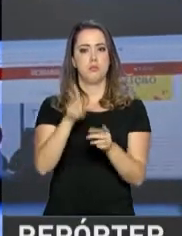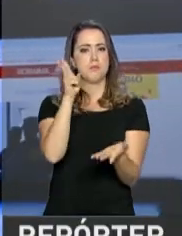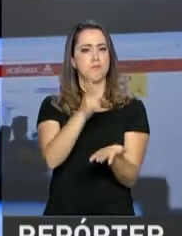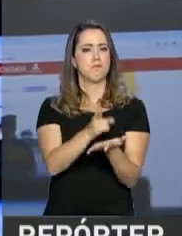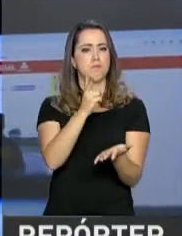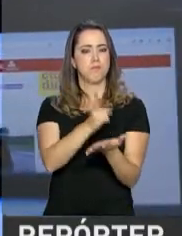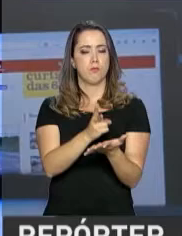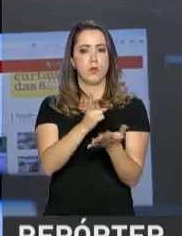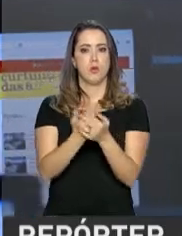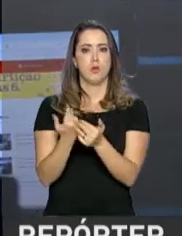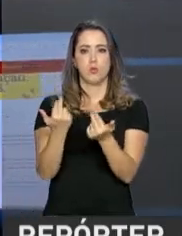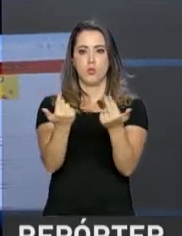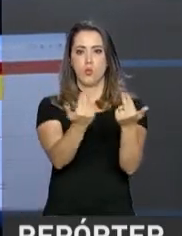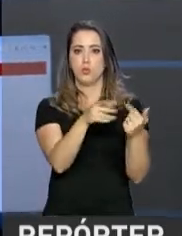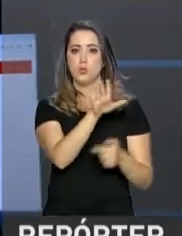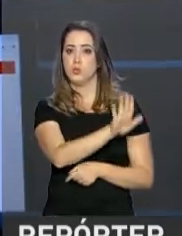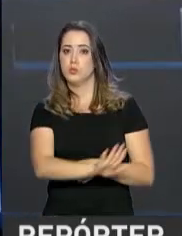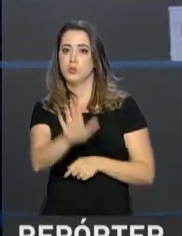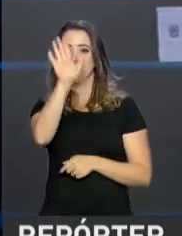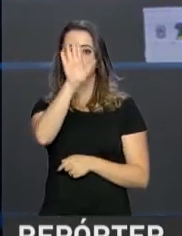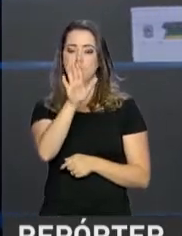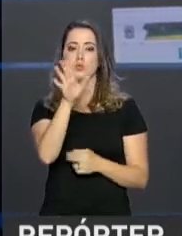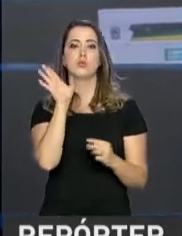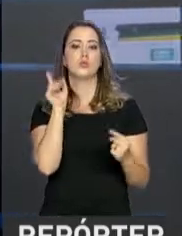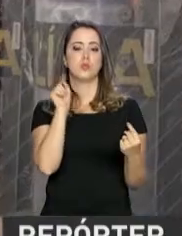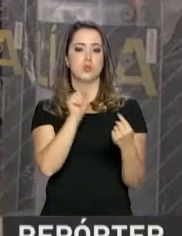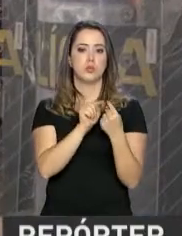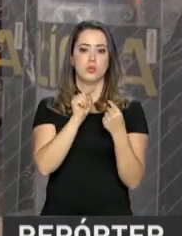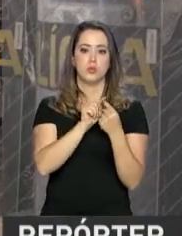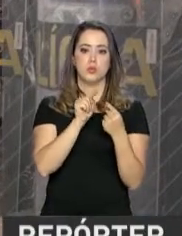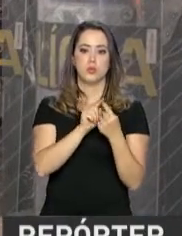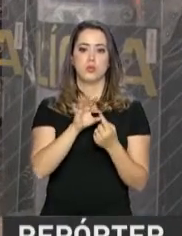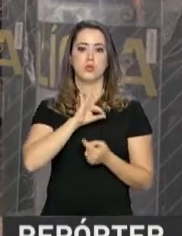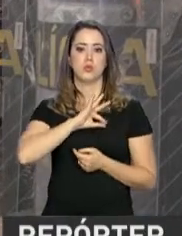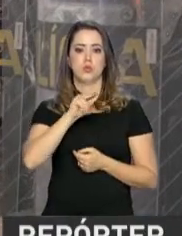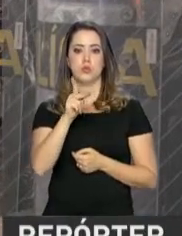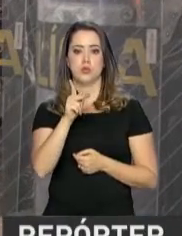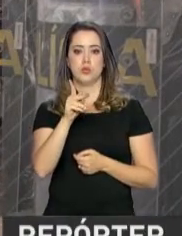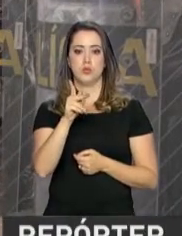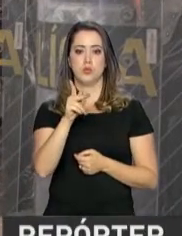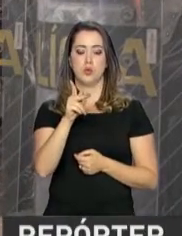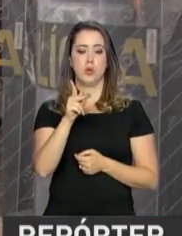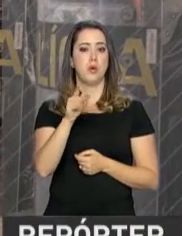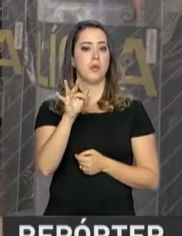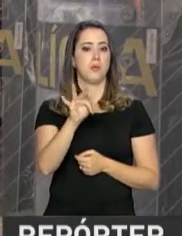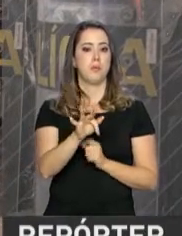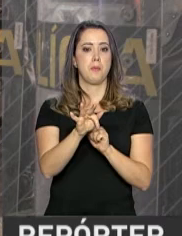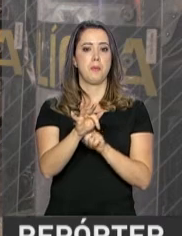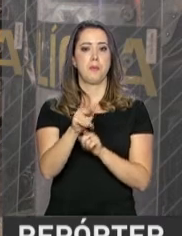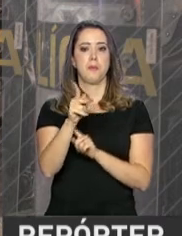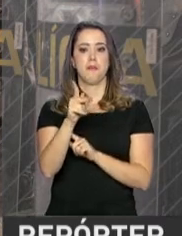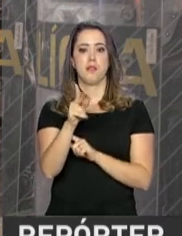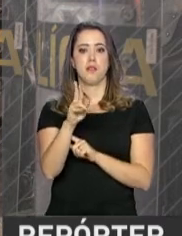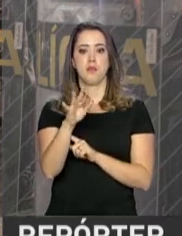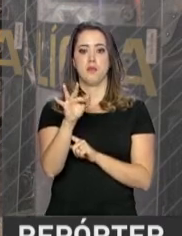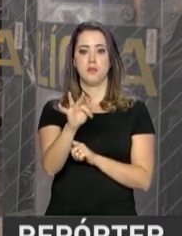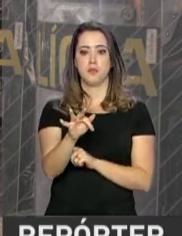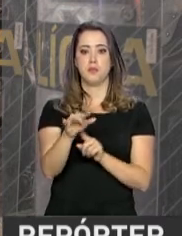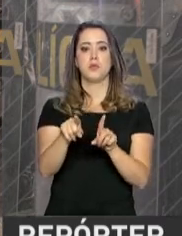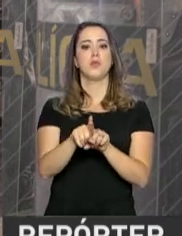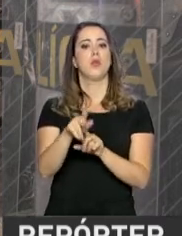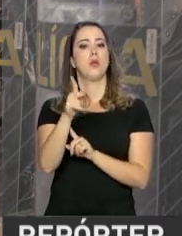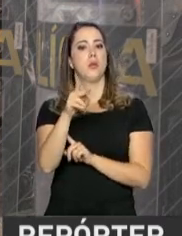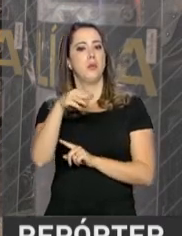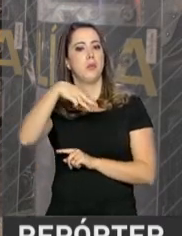e aceitos pelos órgãos que integram o sistema como polícia federal rodoviária federal polícias civil e